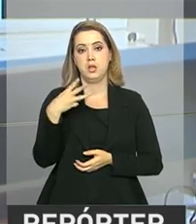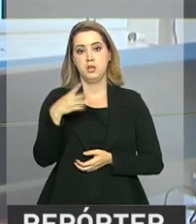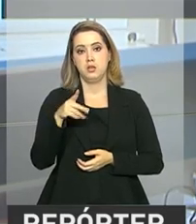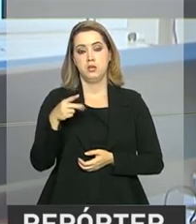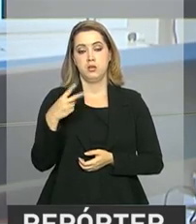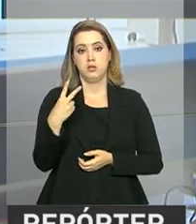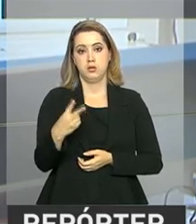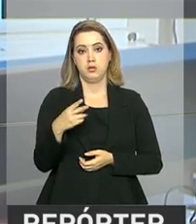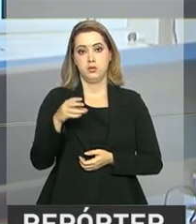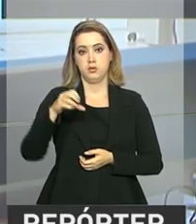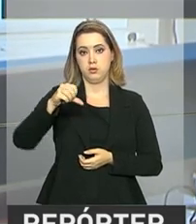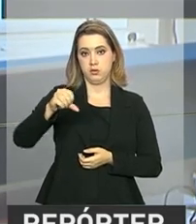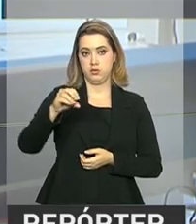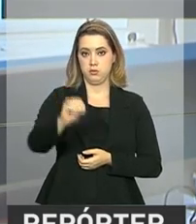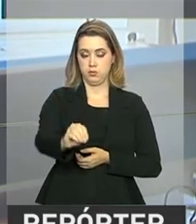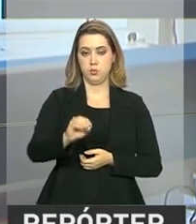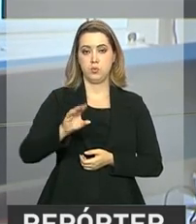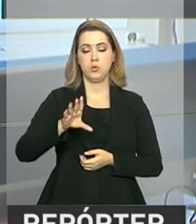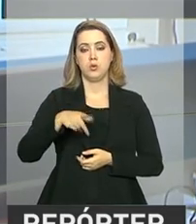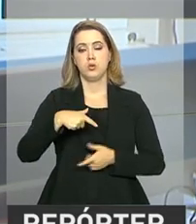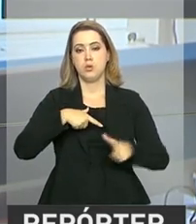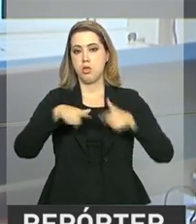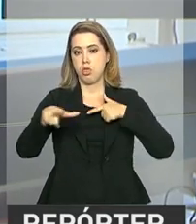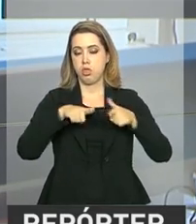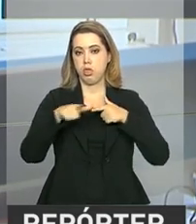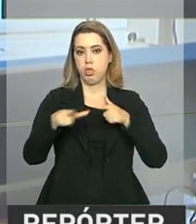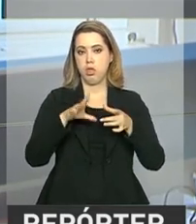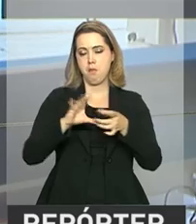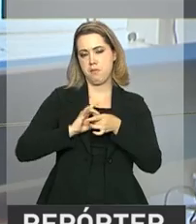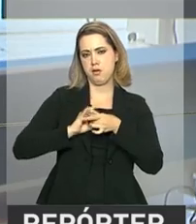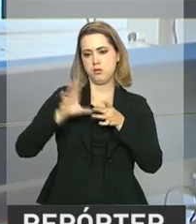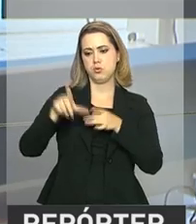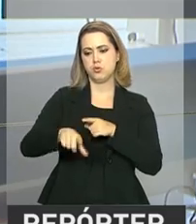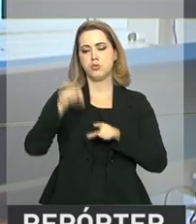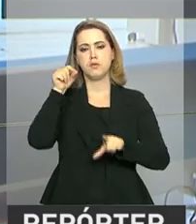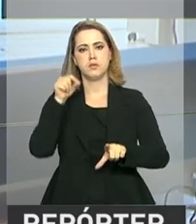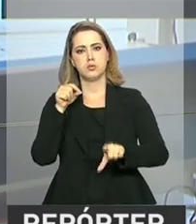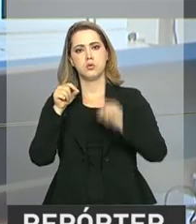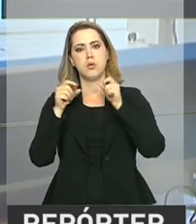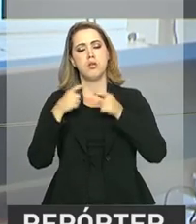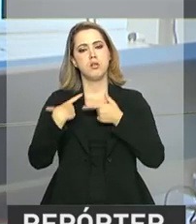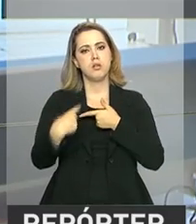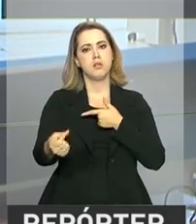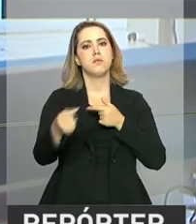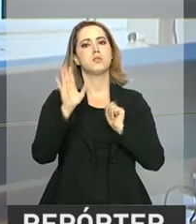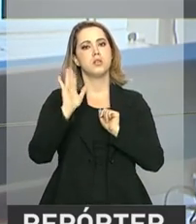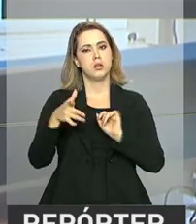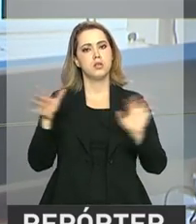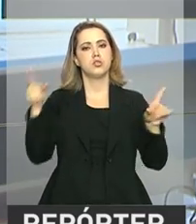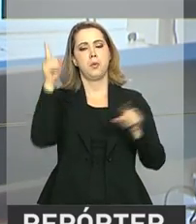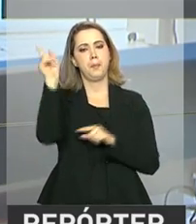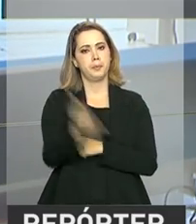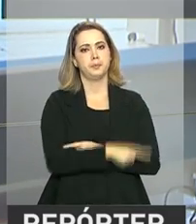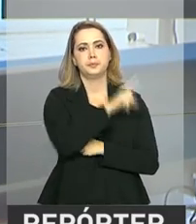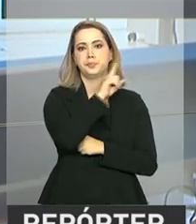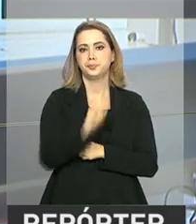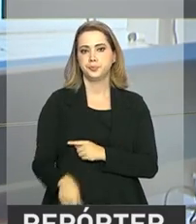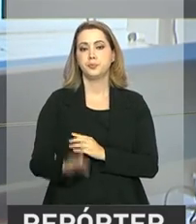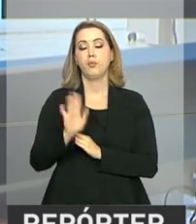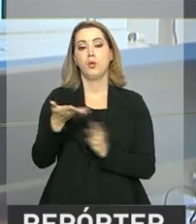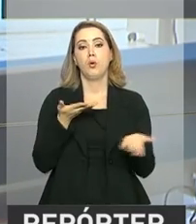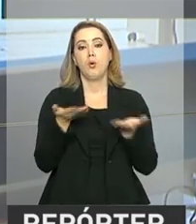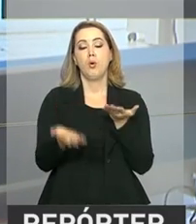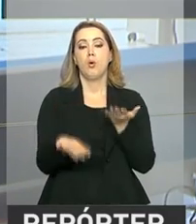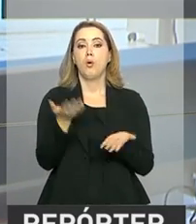3.290 cargos já foram extintos com a reforma administrativa realizada pelo governo federal. O balanço foi apresentado agora há pouco pelo Ministério